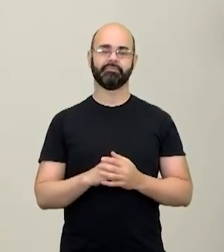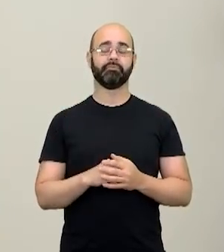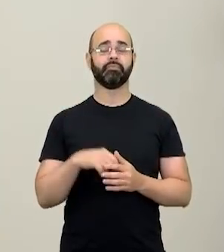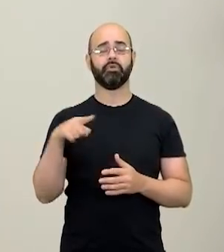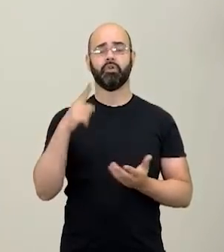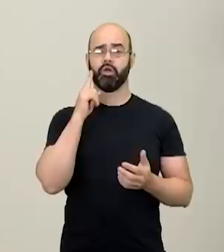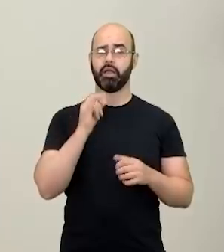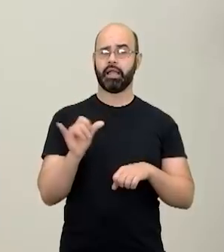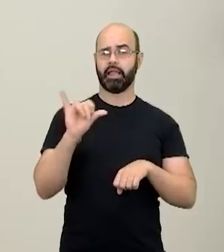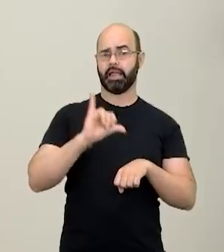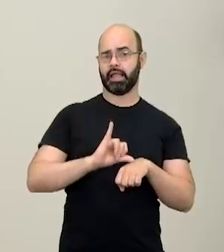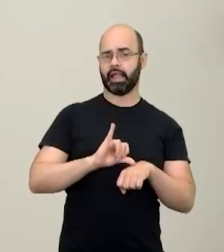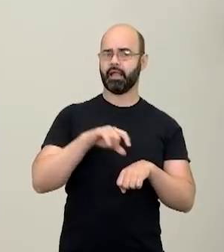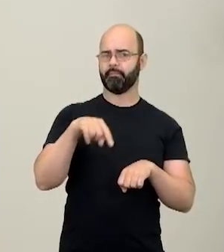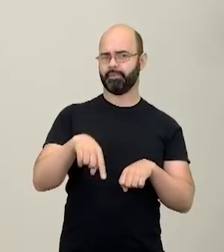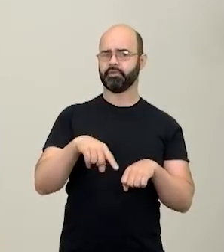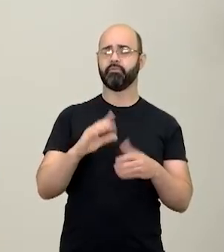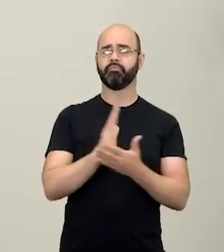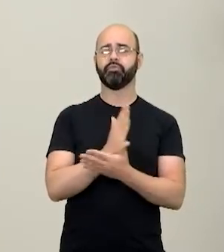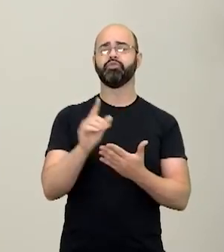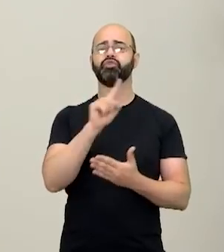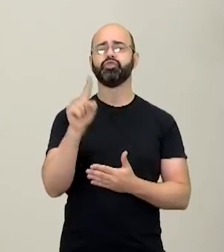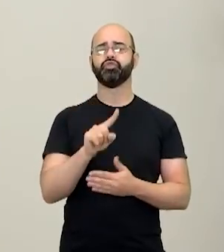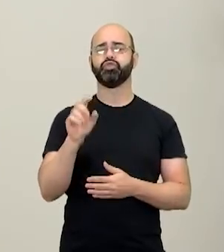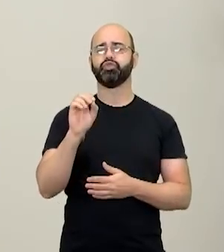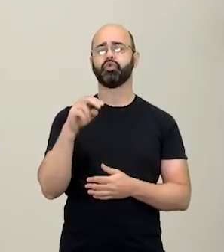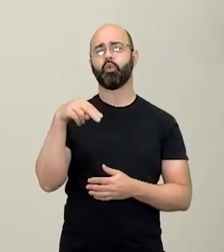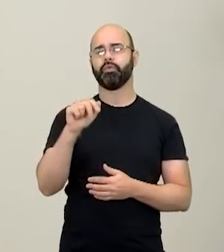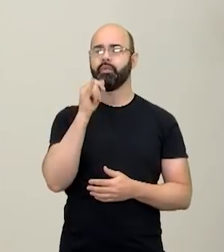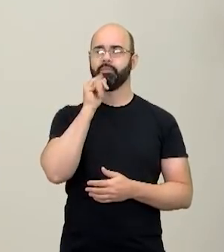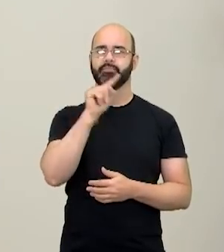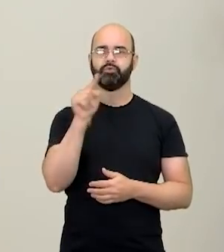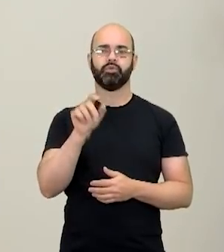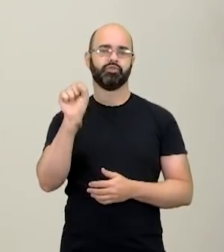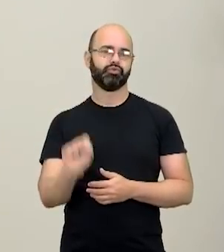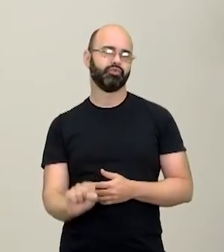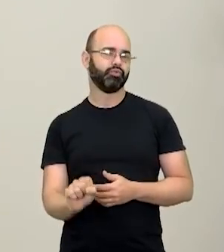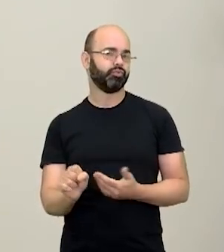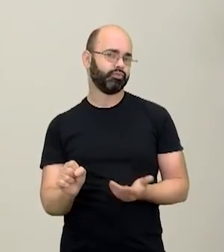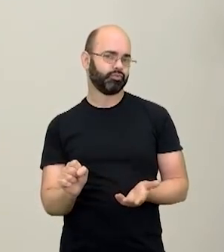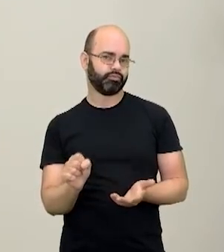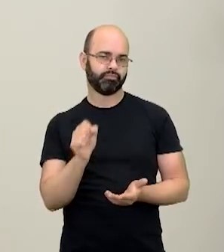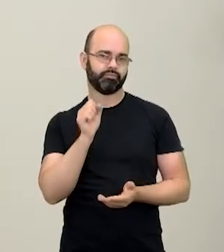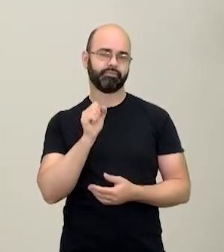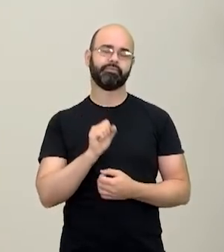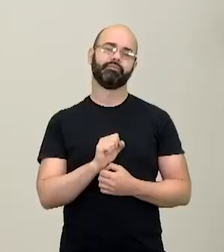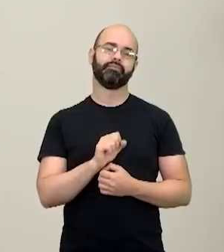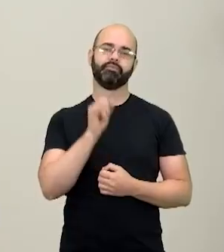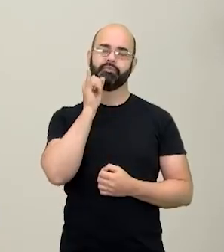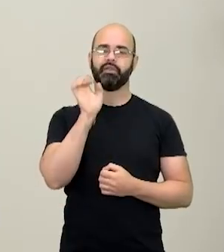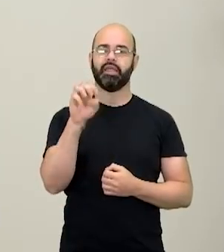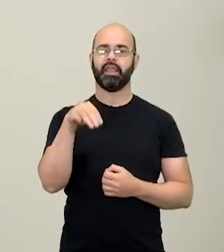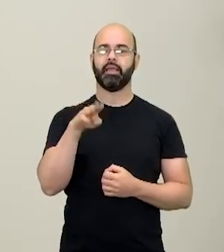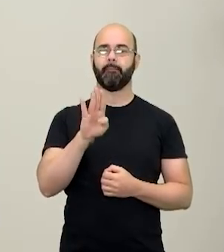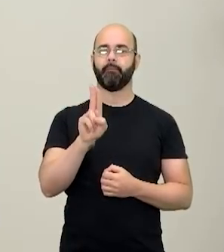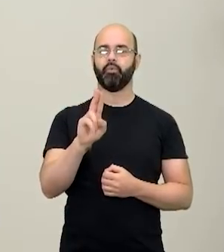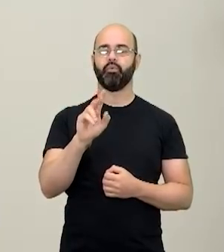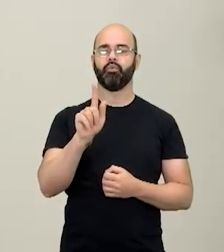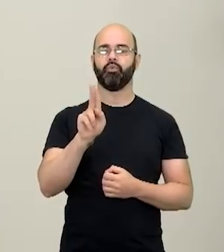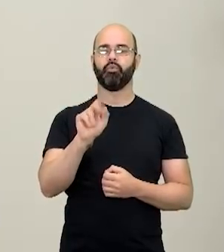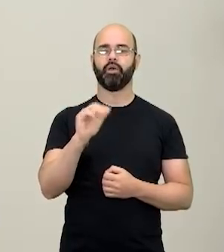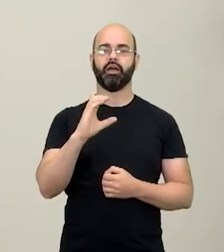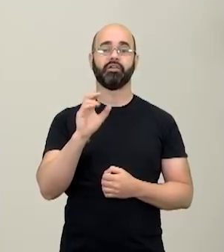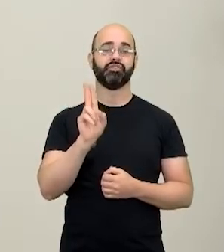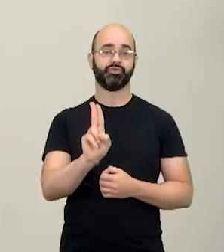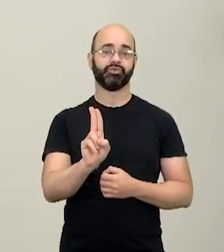capital também tem as divisões por zona, né? No caso, a Zona Sul, como a cidade de Embu-Guaçu também,